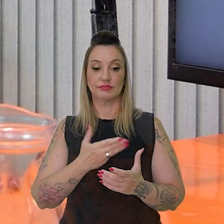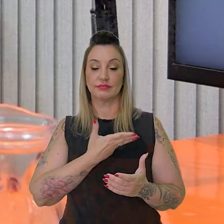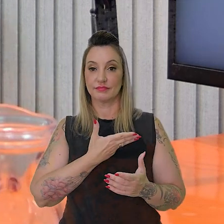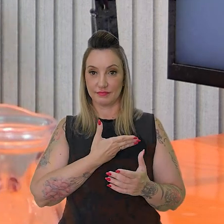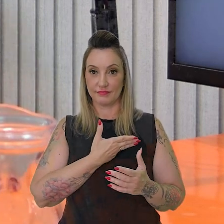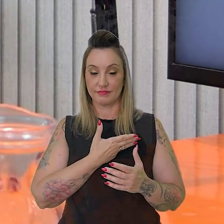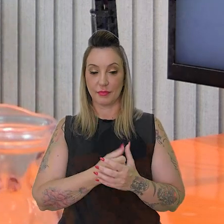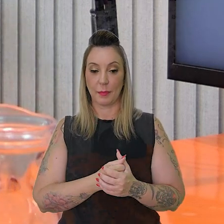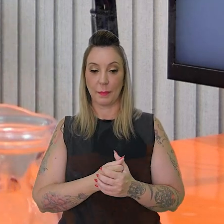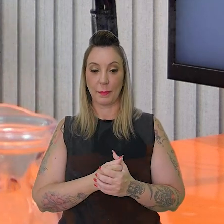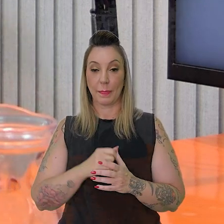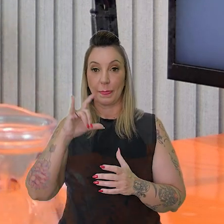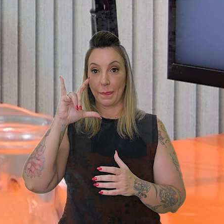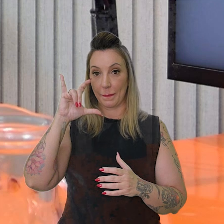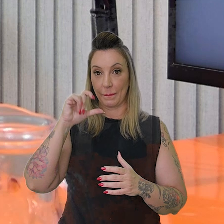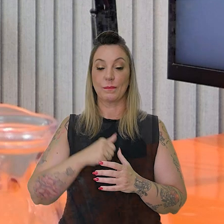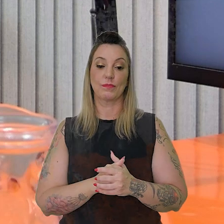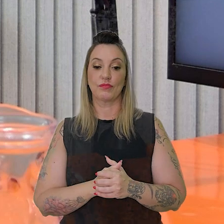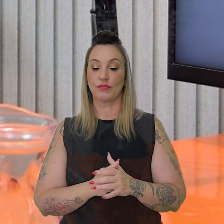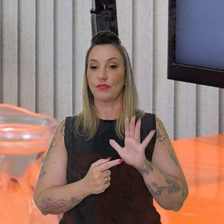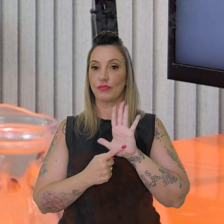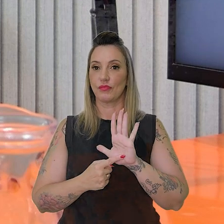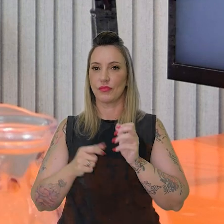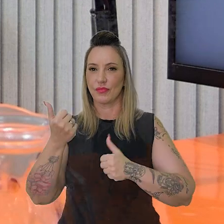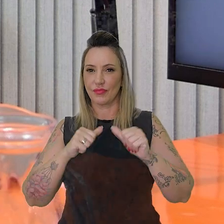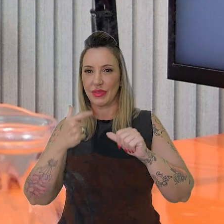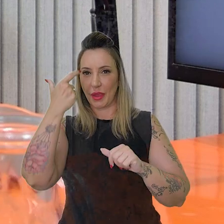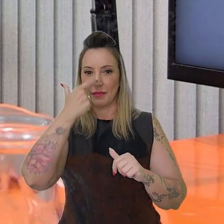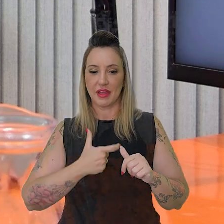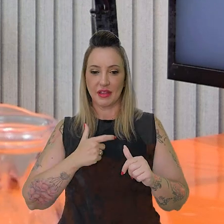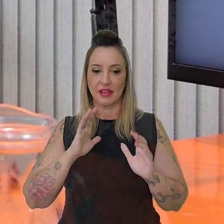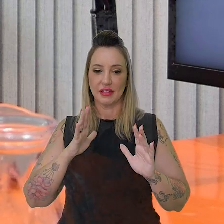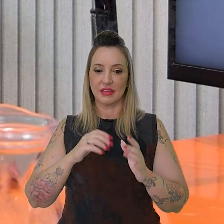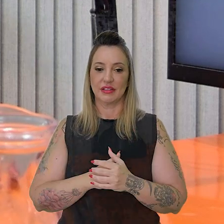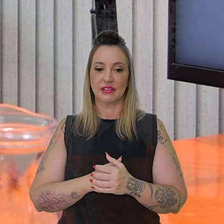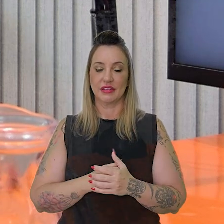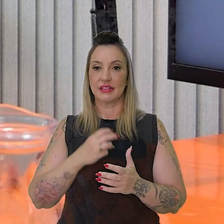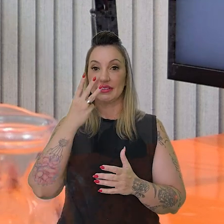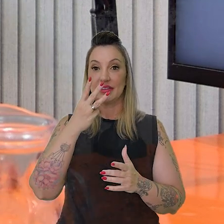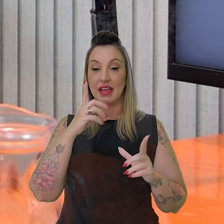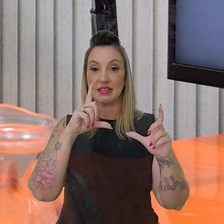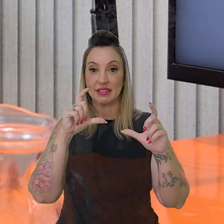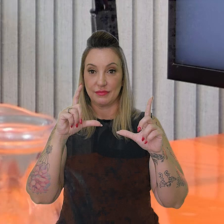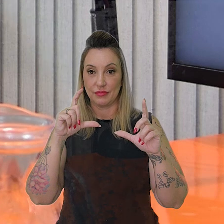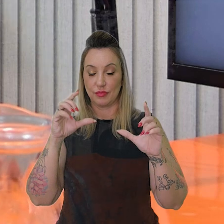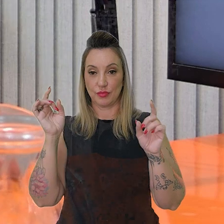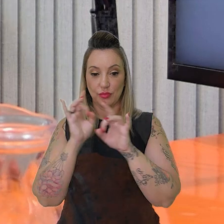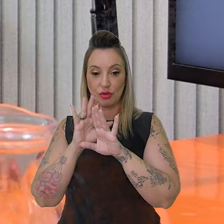a minha amiga né que a Keila com o Instagram Então ela faz traz para você toda análise do seu perfil já tá três posts